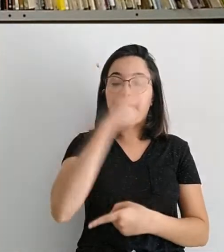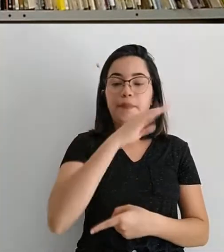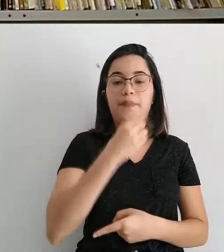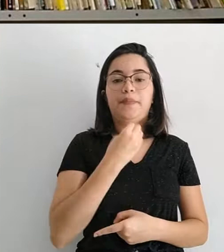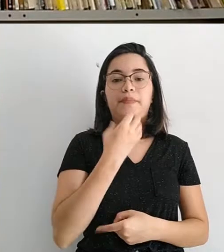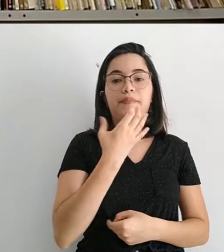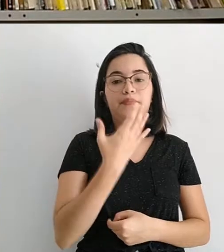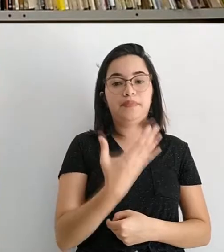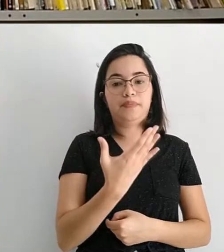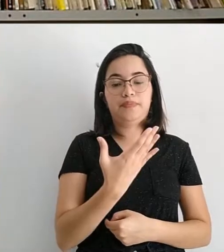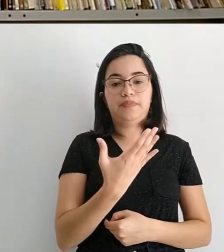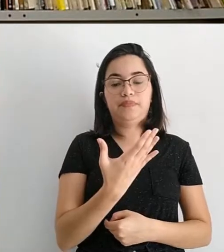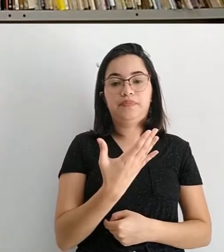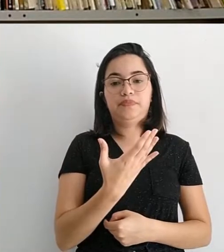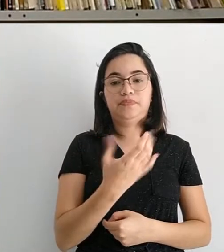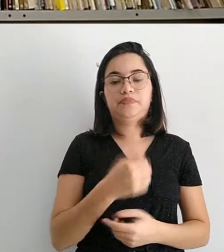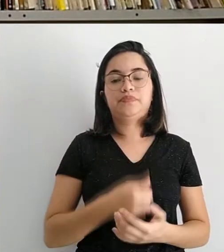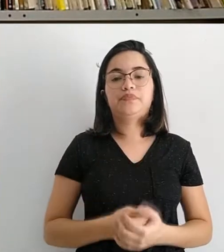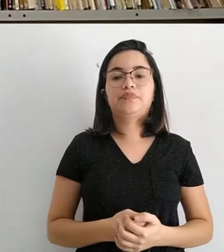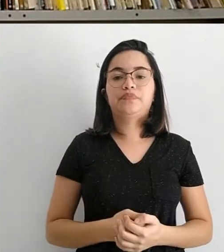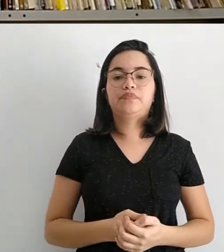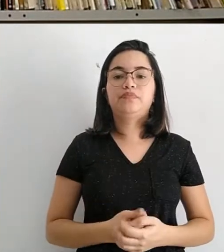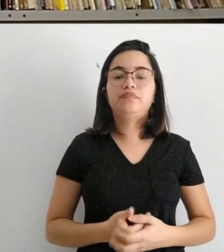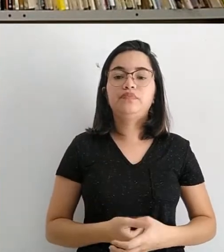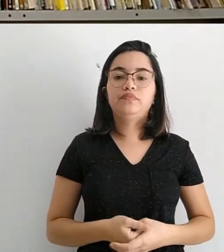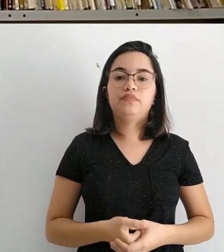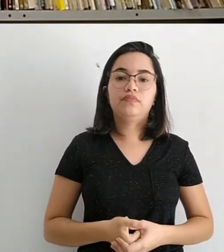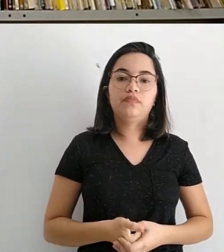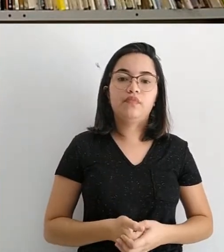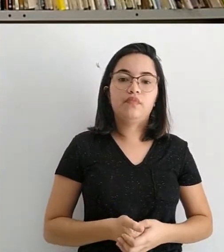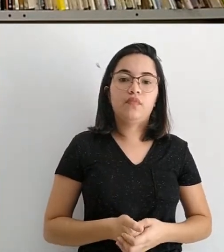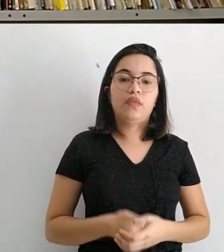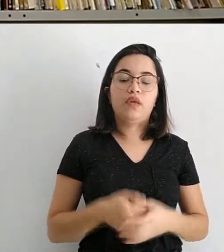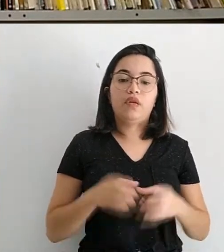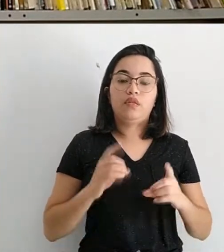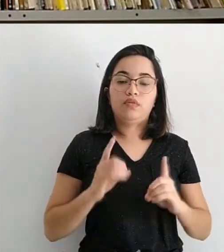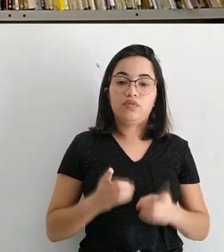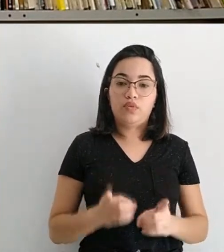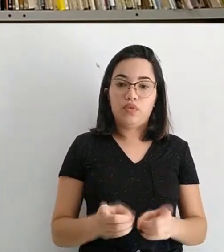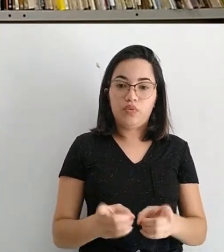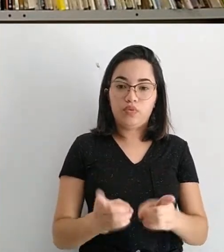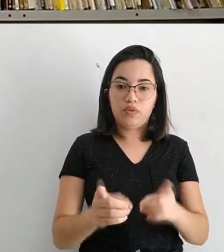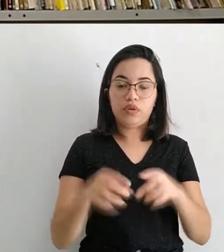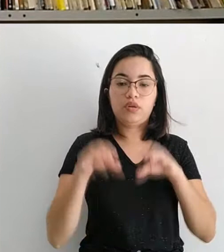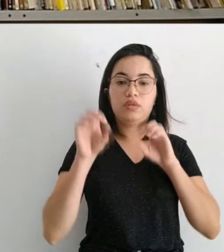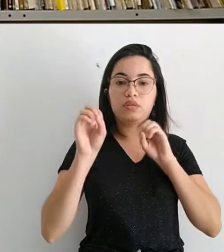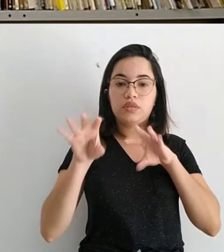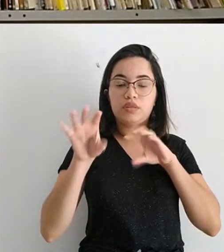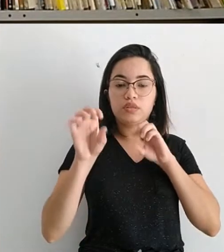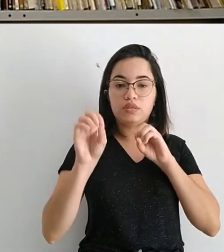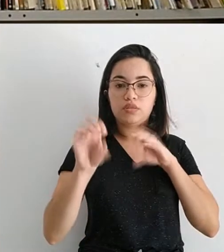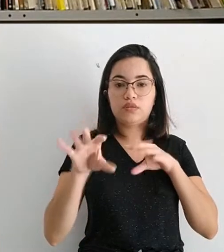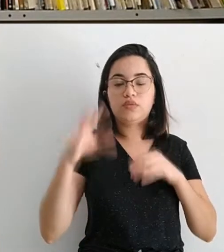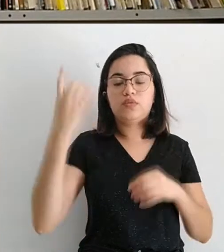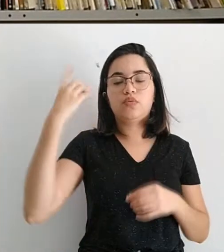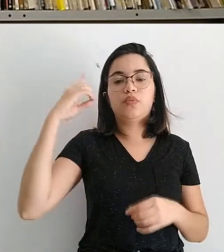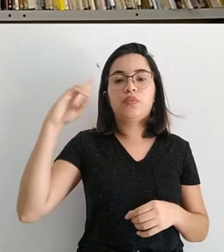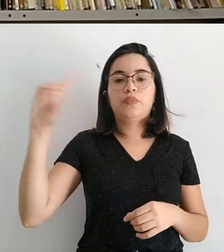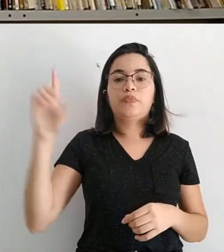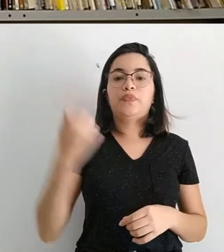e os bons. E diante dessa doutrina, desse ensino bíblico sobre